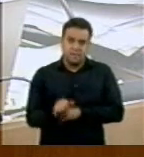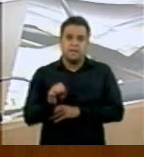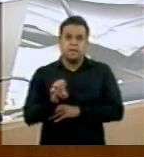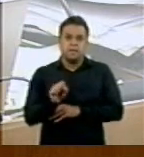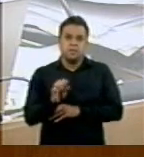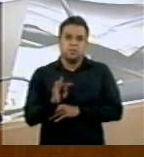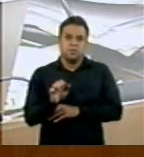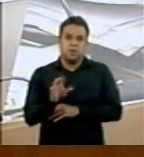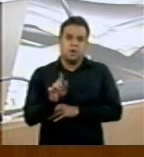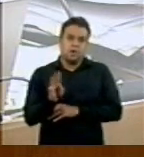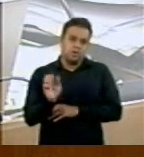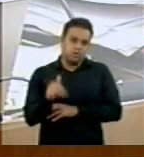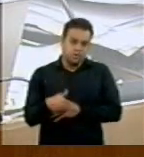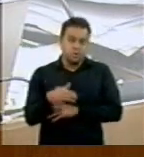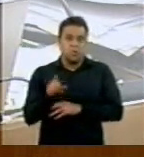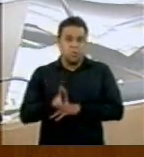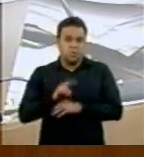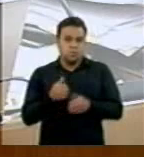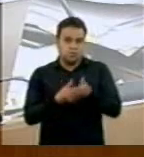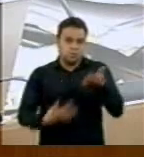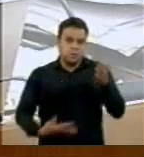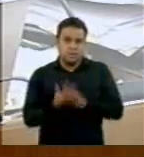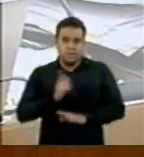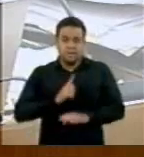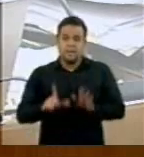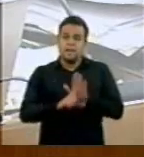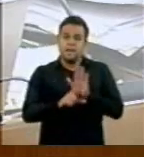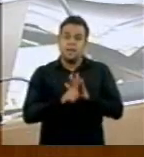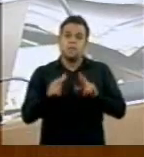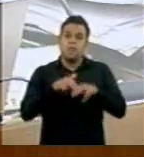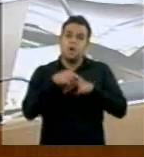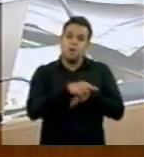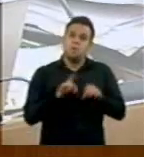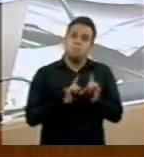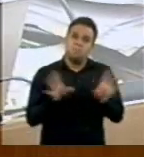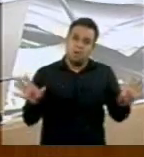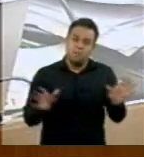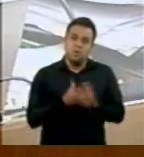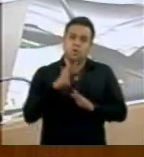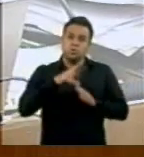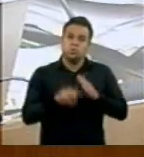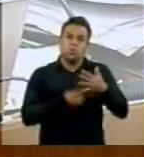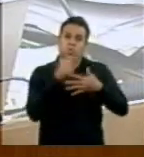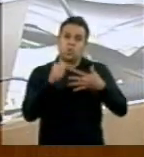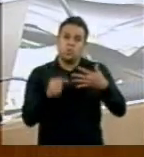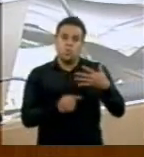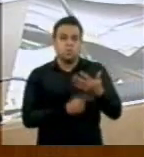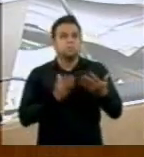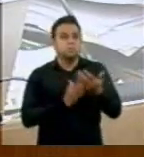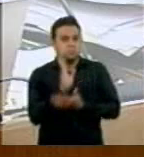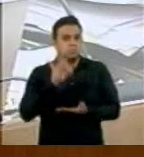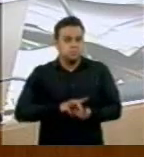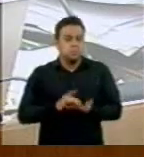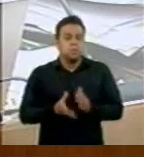de sangue, componentes. Existe a lei e a lei é que permite toda essa regulamentação. À guisa